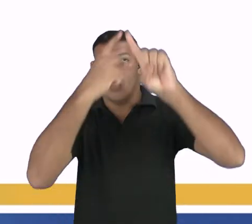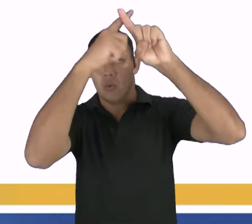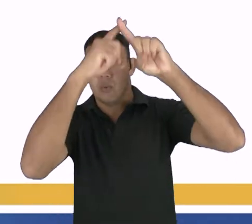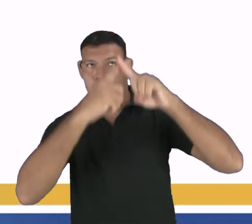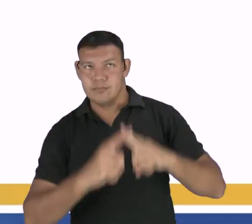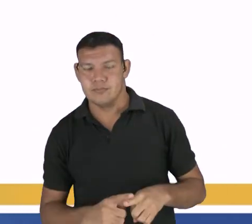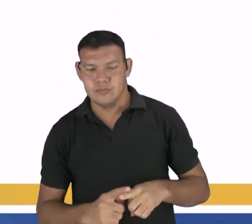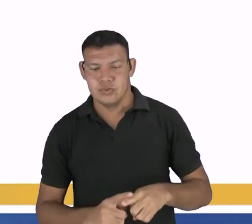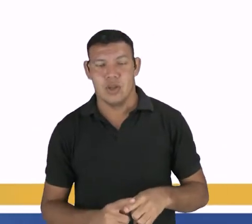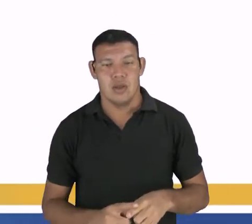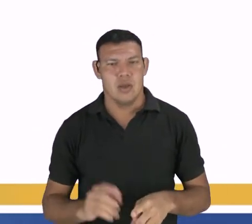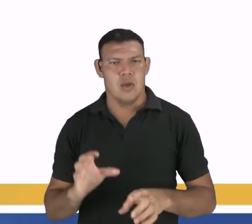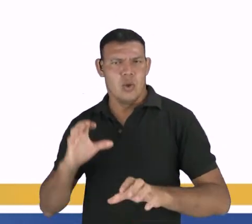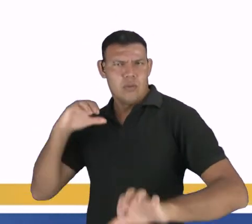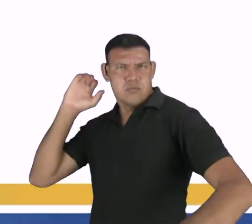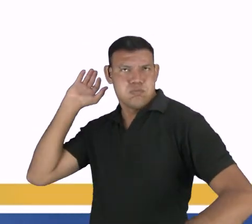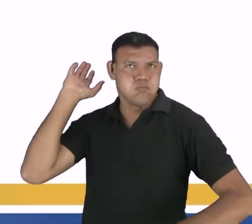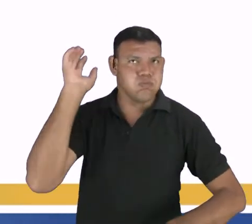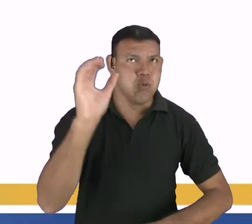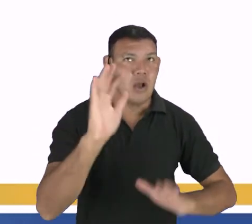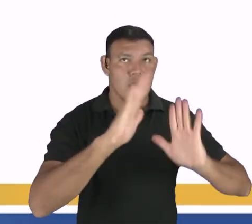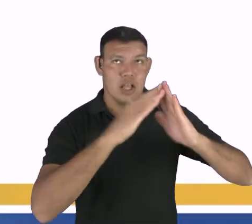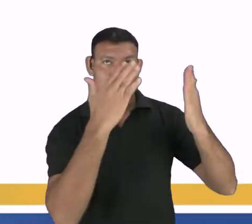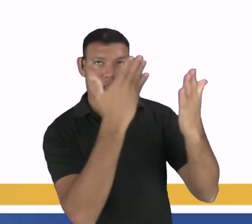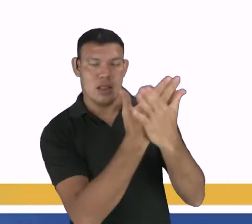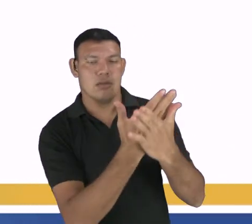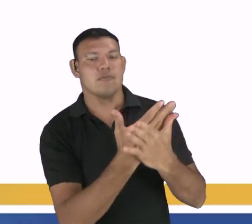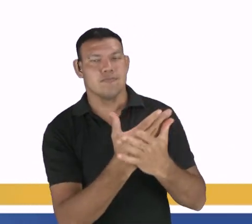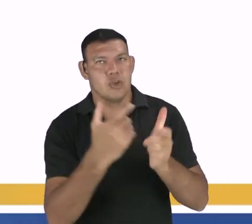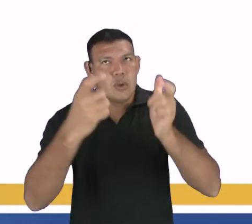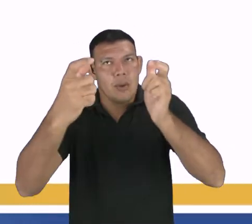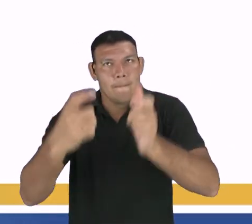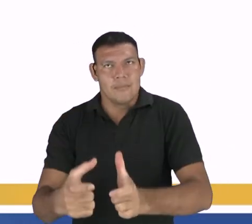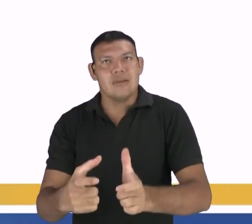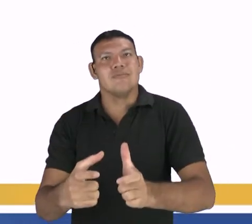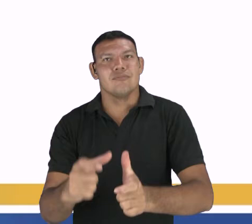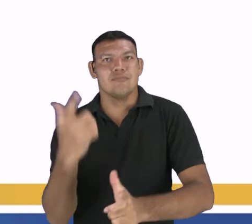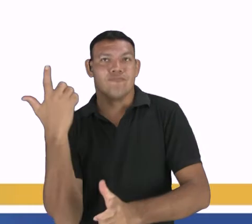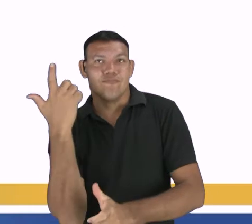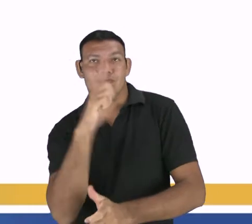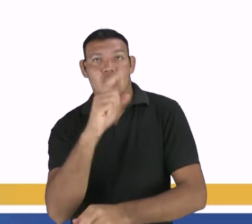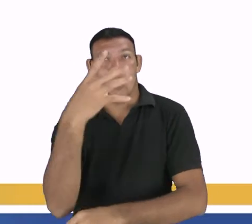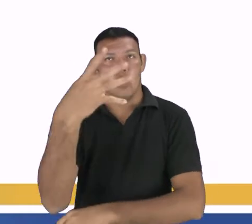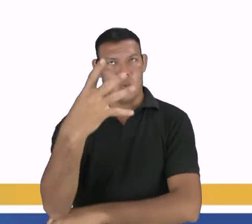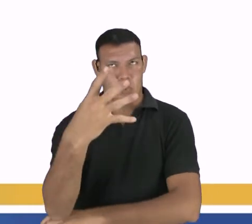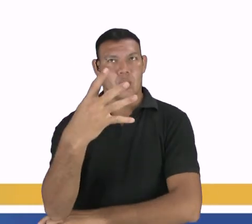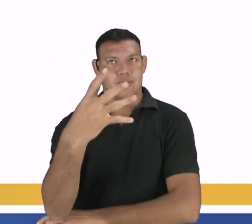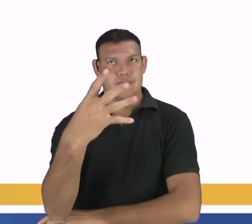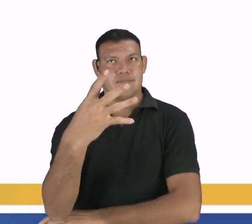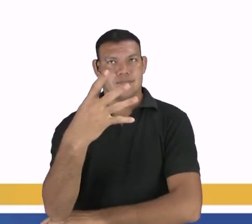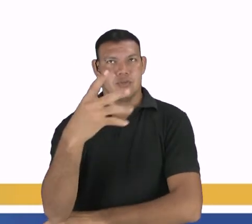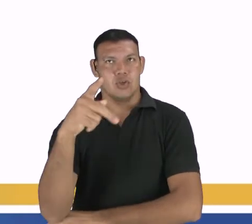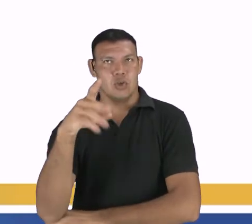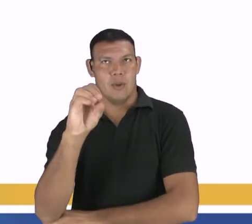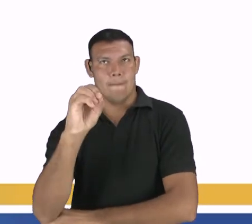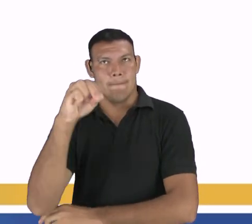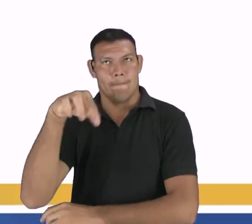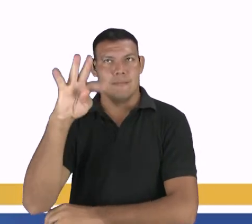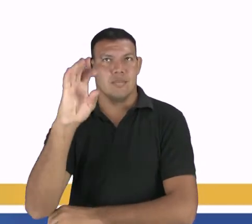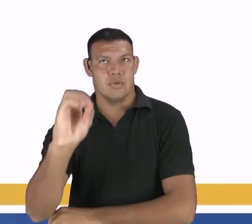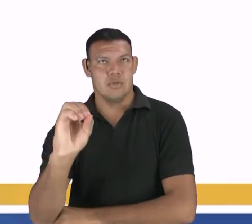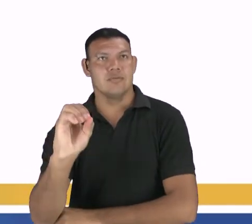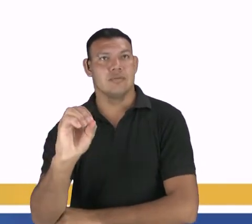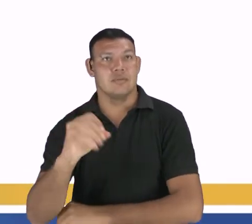de handebol, a equipe da escola do bairro obteve 4 pontos no primeiro turno e 5 pontos no